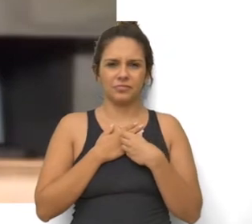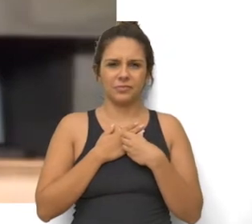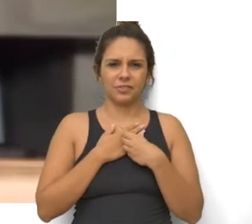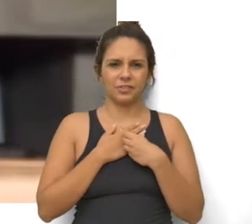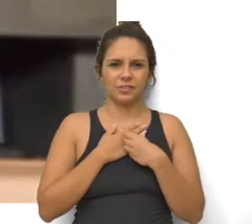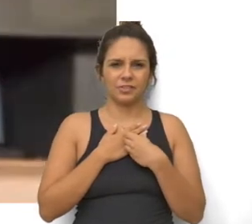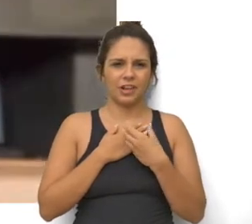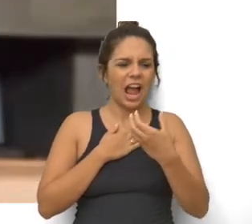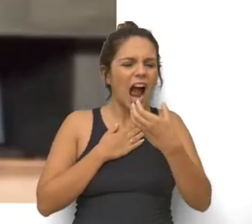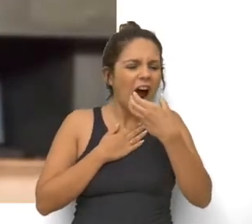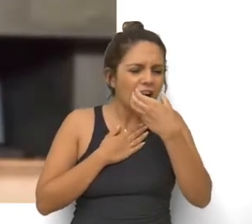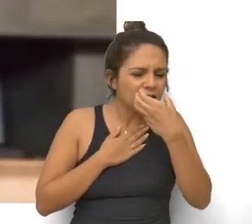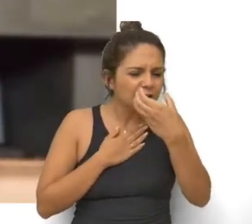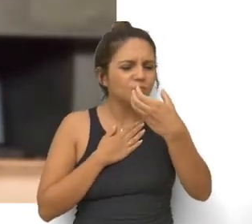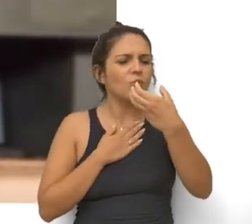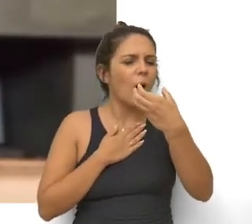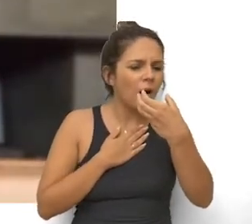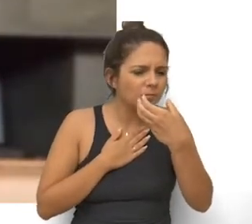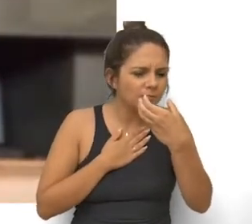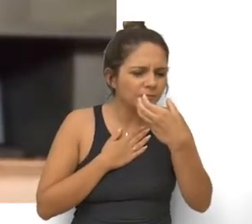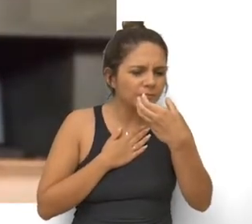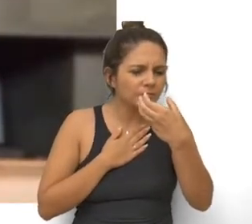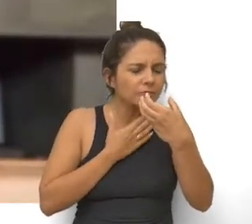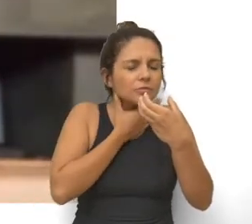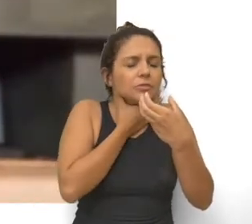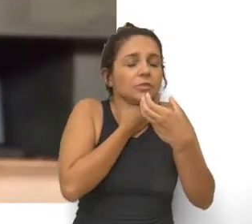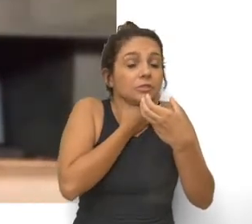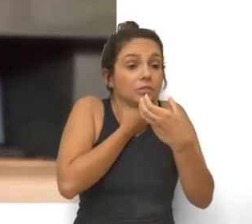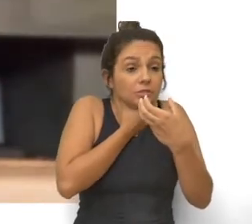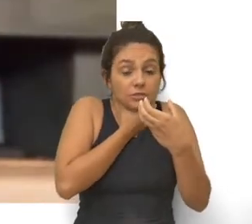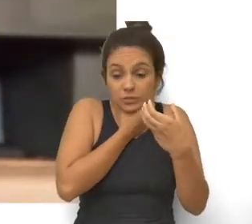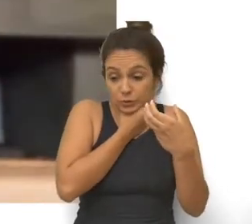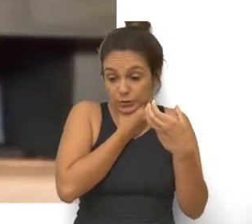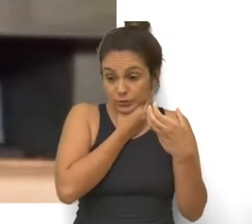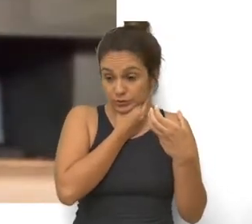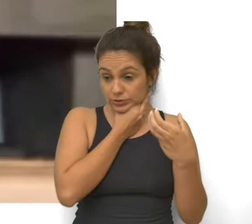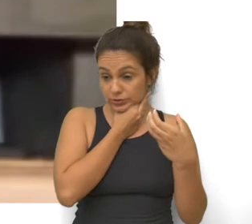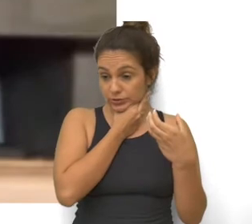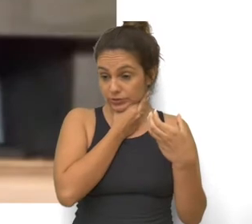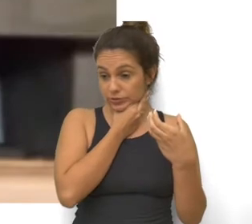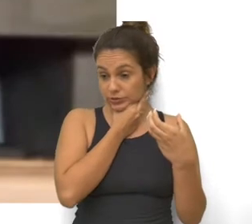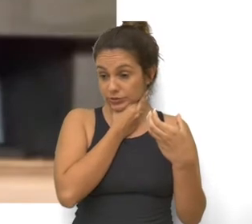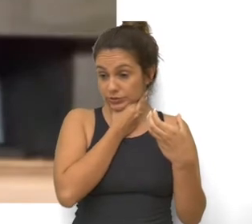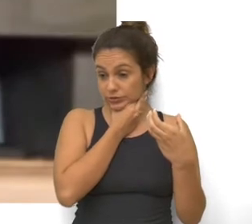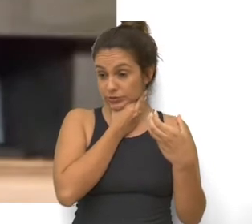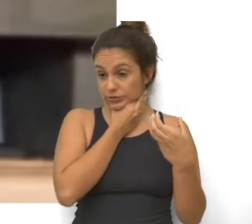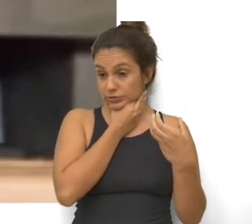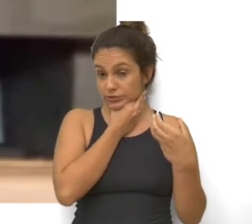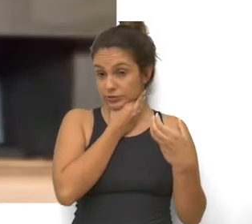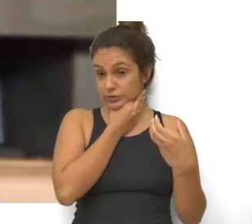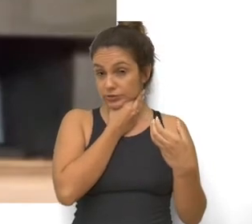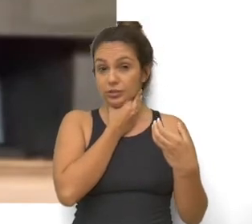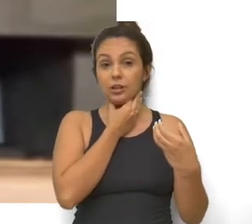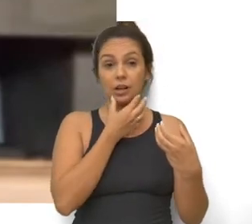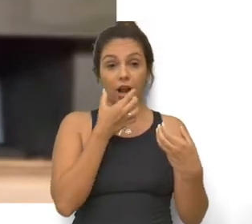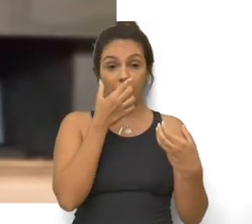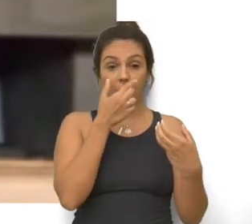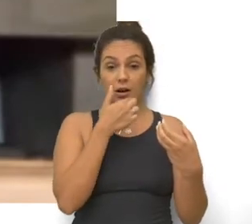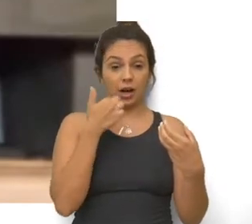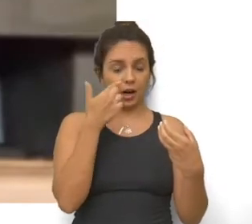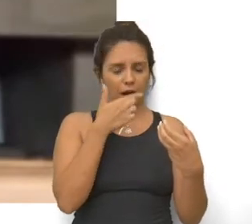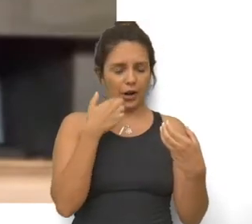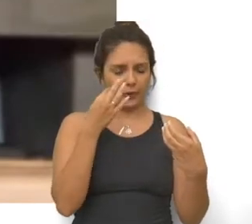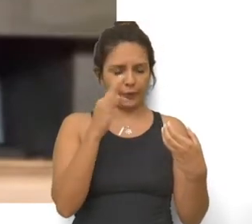Eu só dei 2 mordidas. Era tão áspero. Eu logo senti que minha boca estava